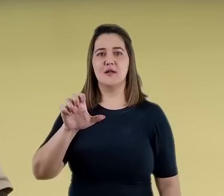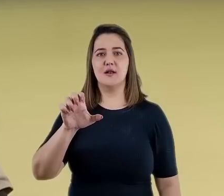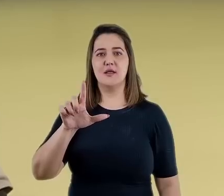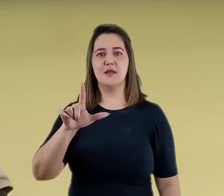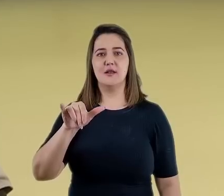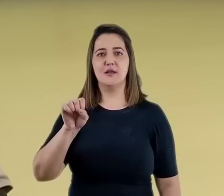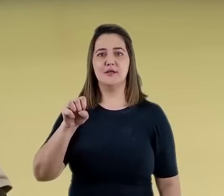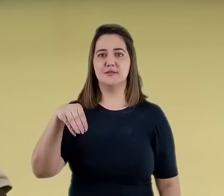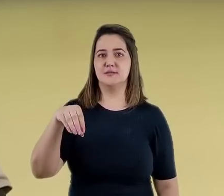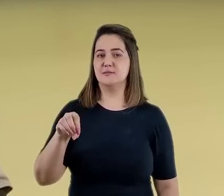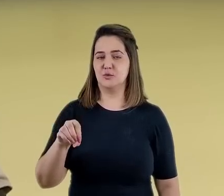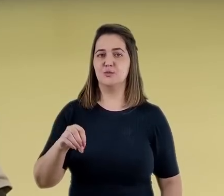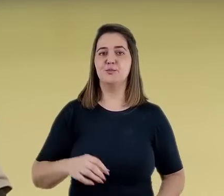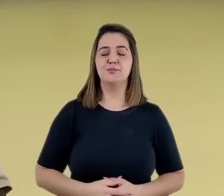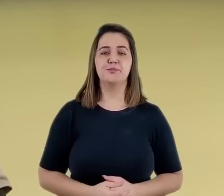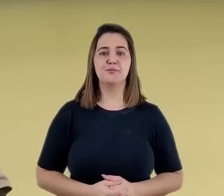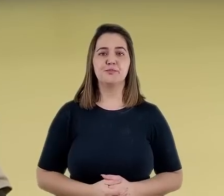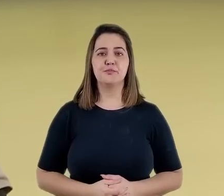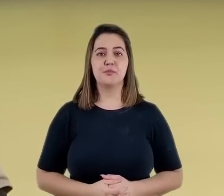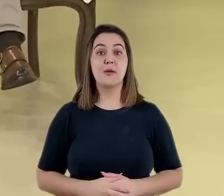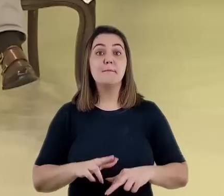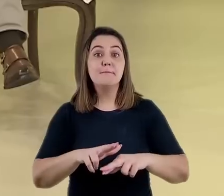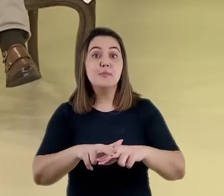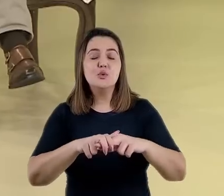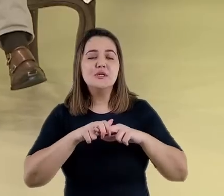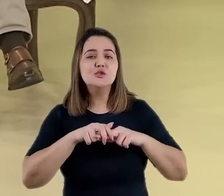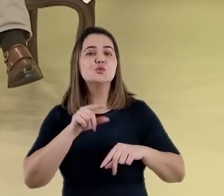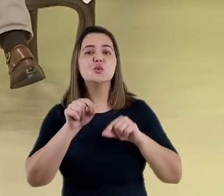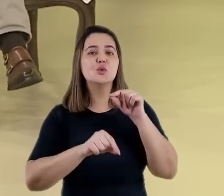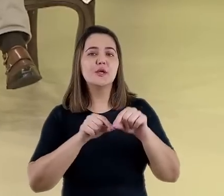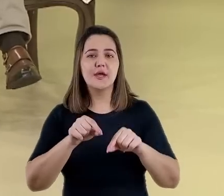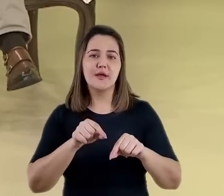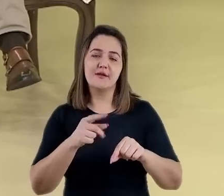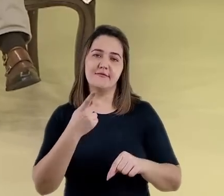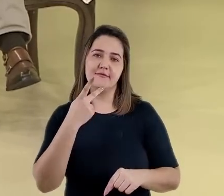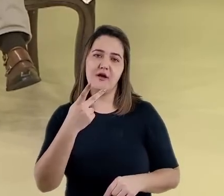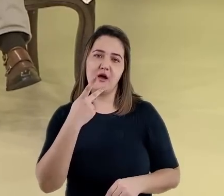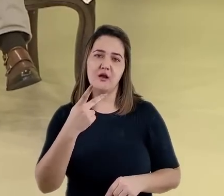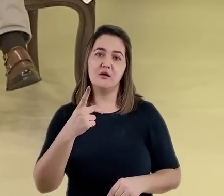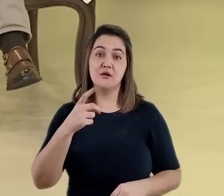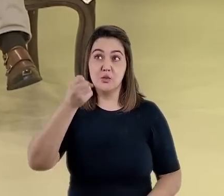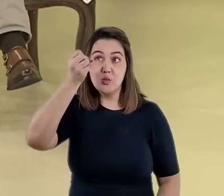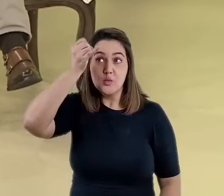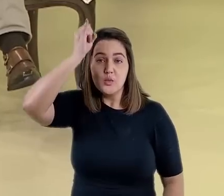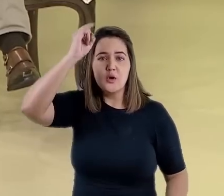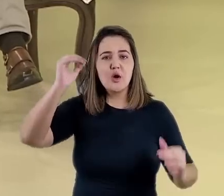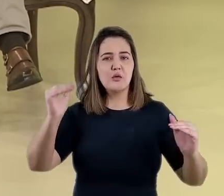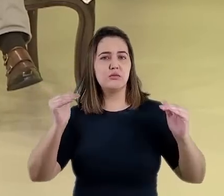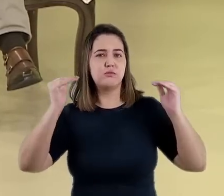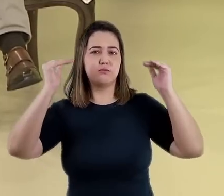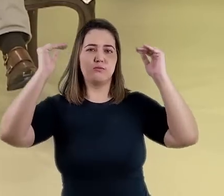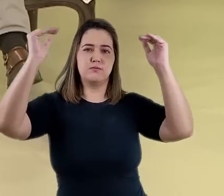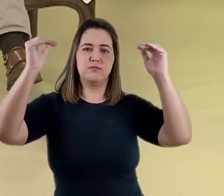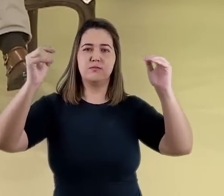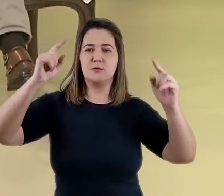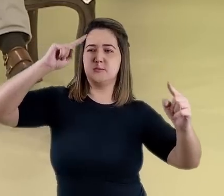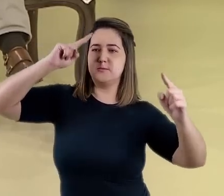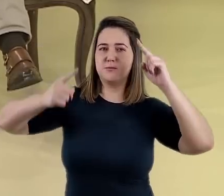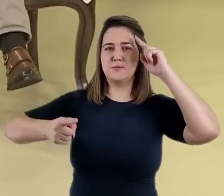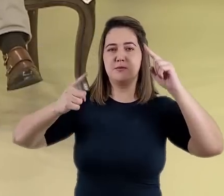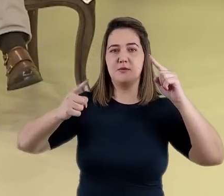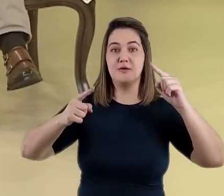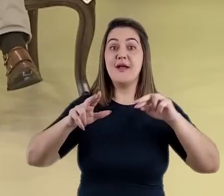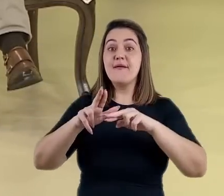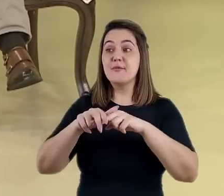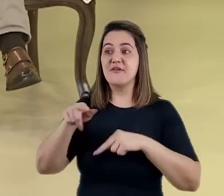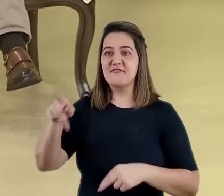farão ou tentarão fazer. Apesar de sua alta posição, o destinatário exibiu